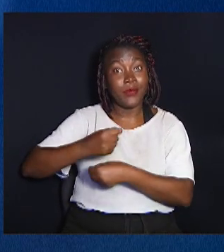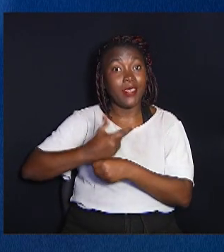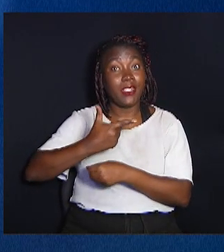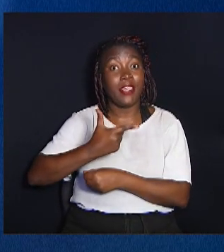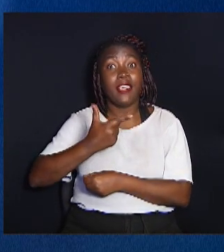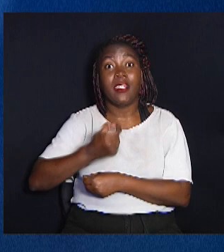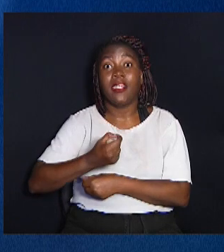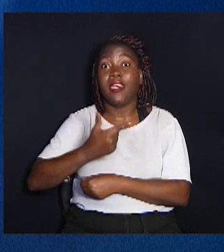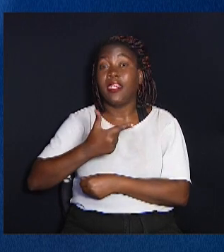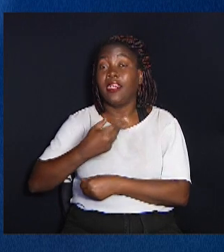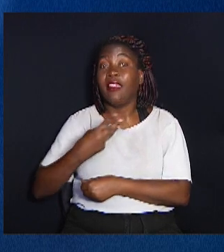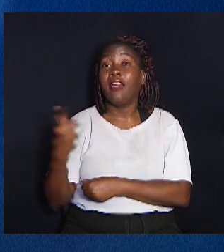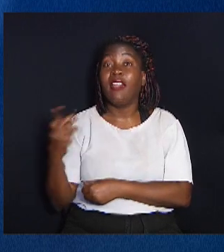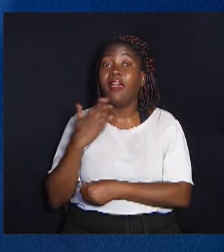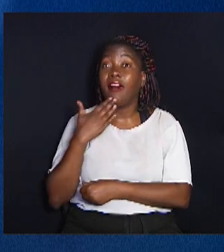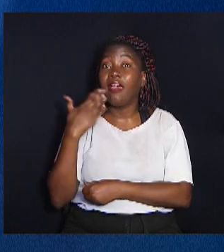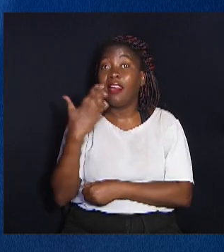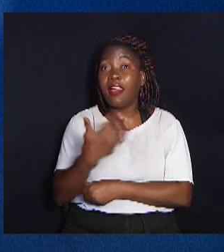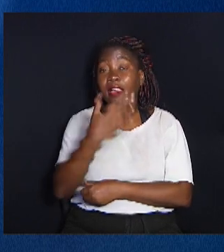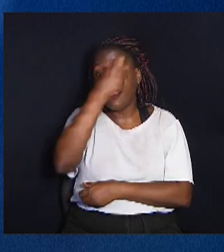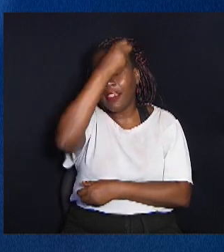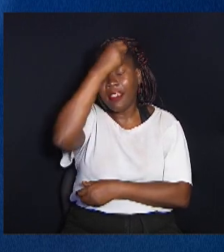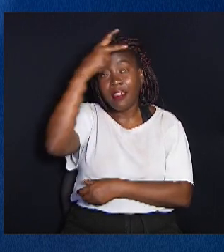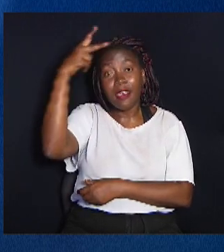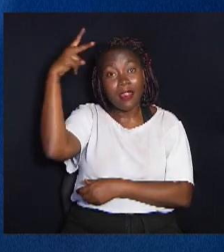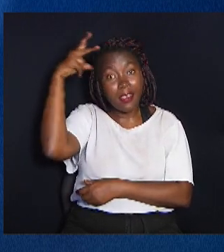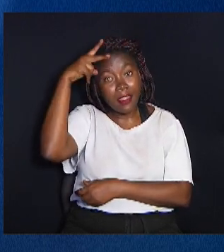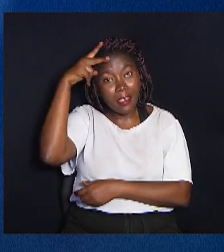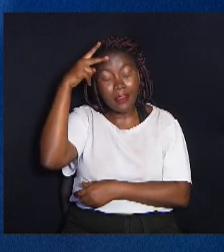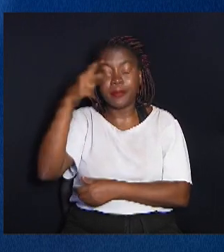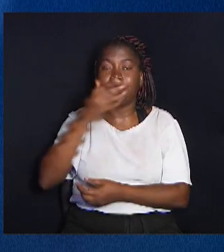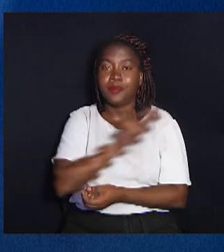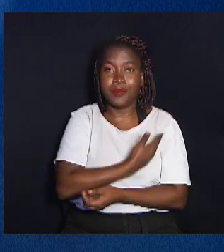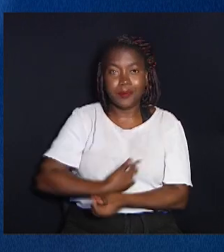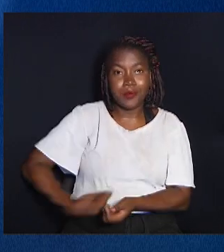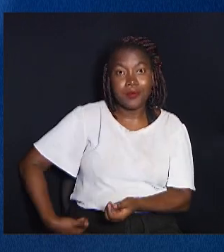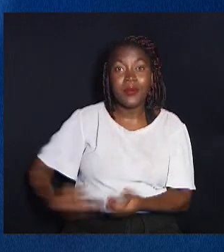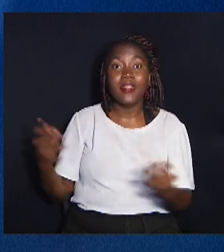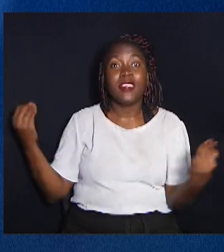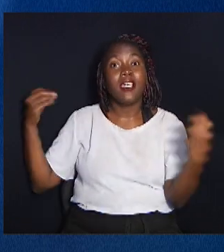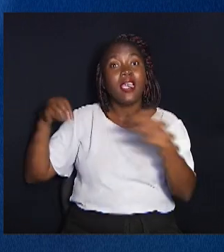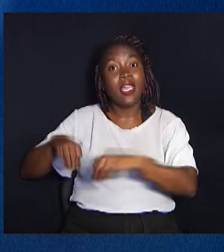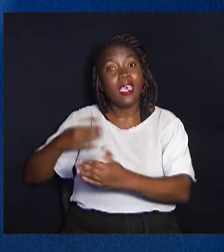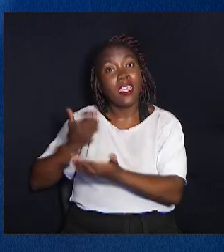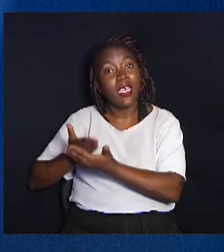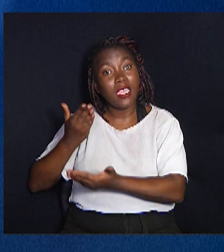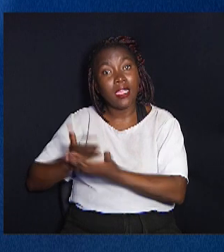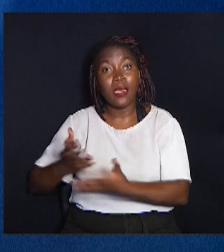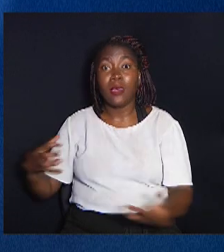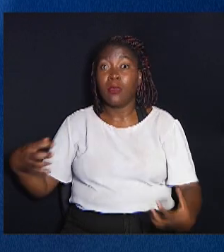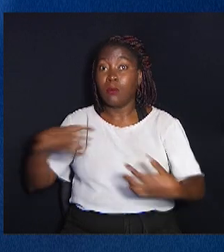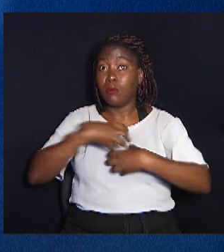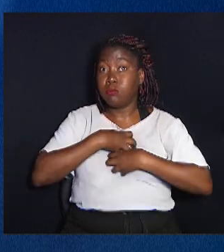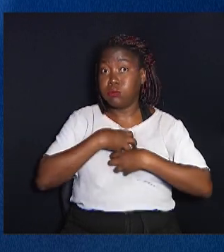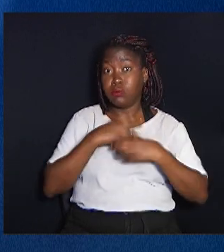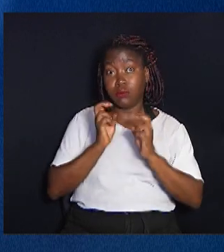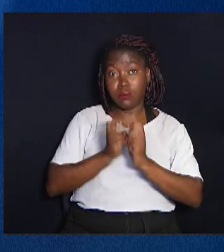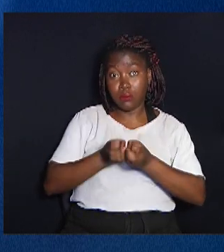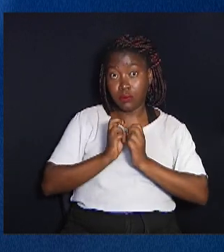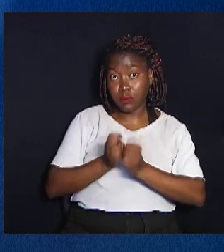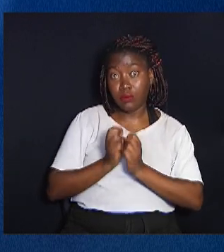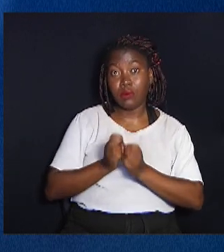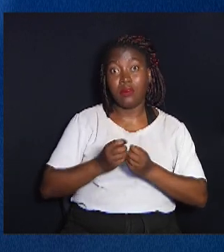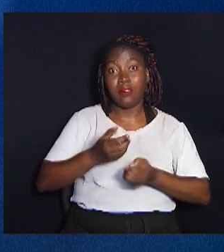governador Tarcísio de Freitas a inclusão nos estudos de impacto ambiental das obras do trem Intercidades